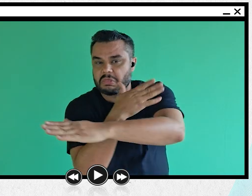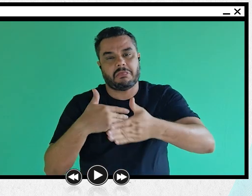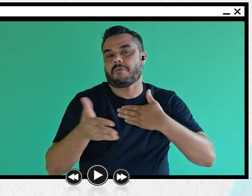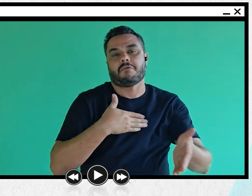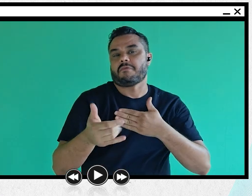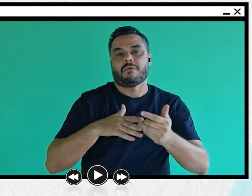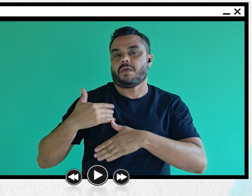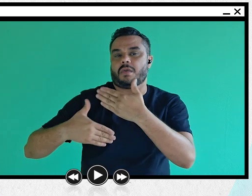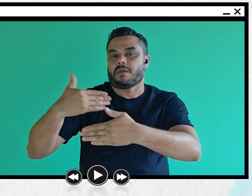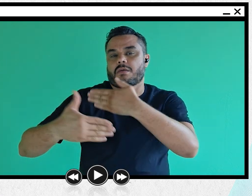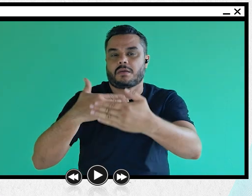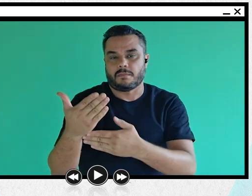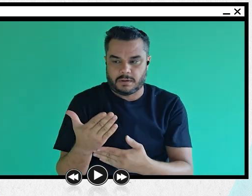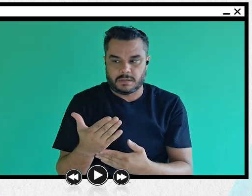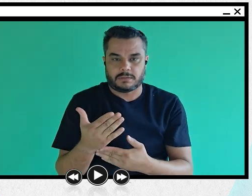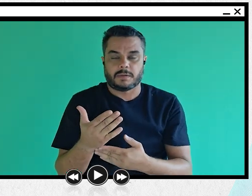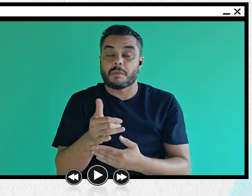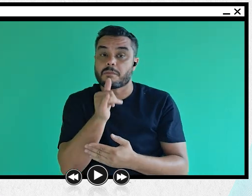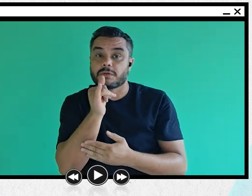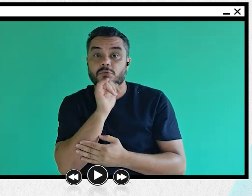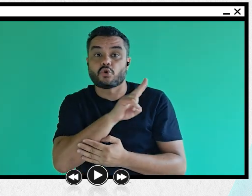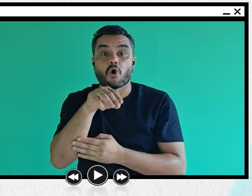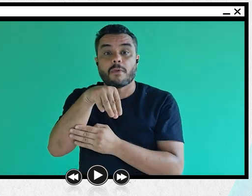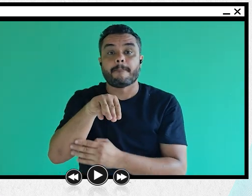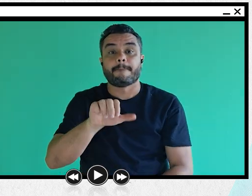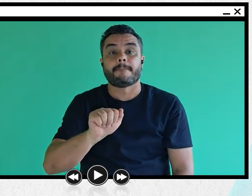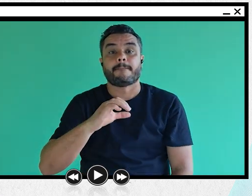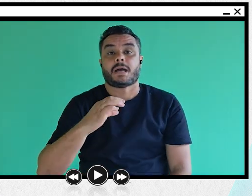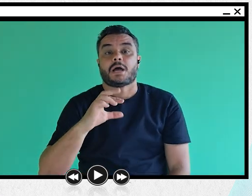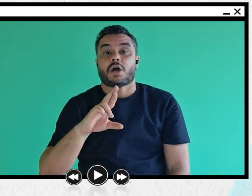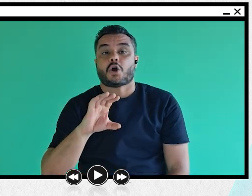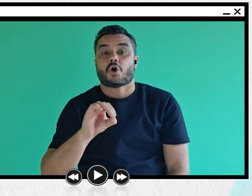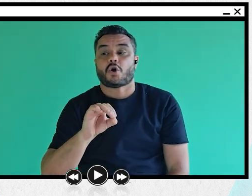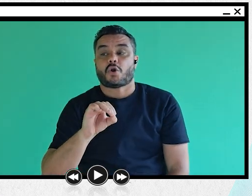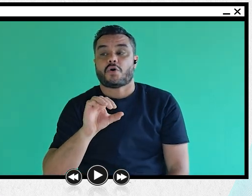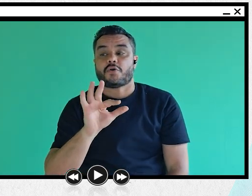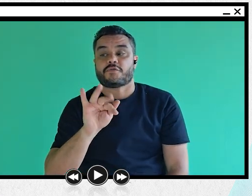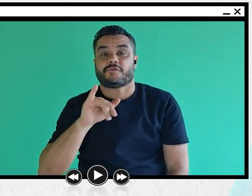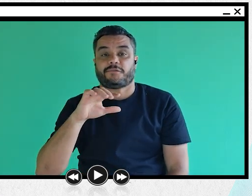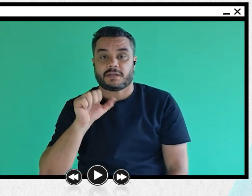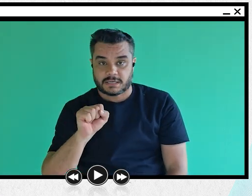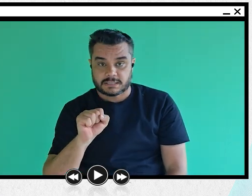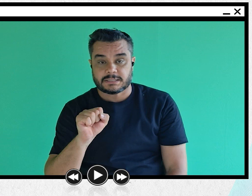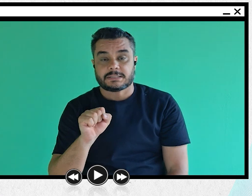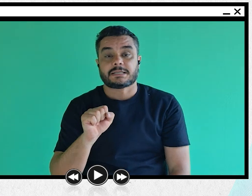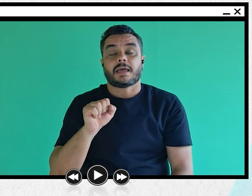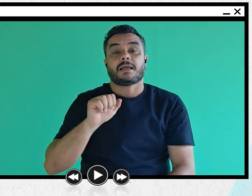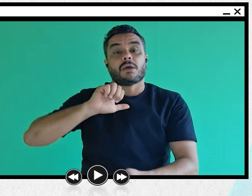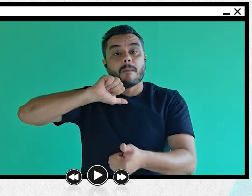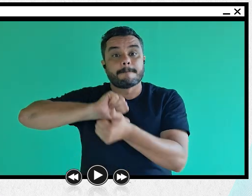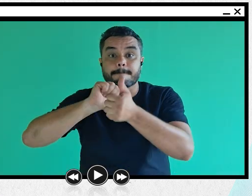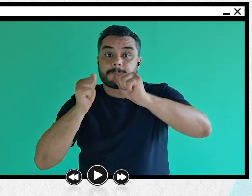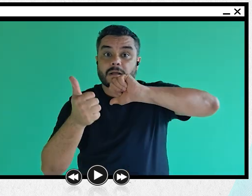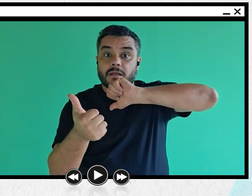se desenvolve numa área de brejo, né? São as chamadas macrófitas aquáticas, que são plantas que são adaptadas